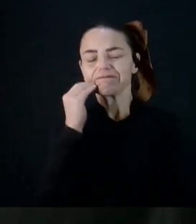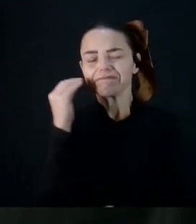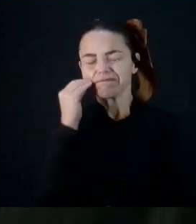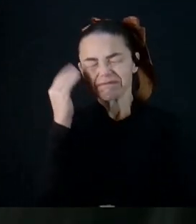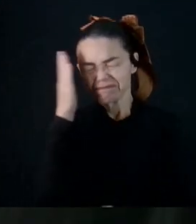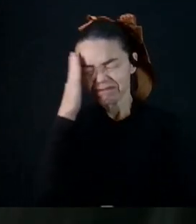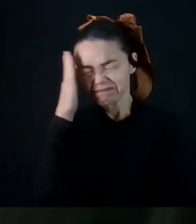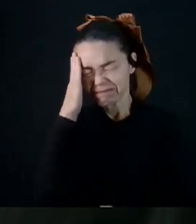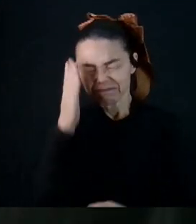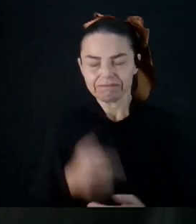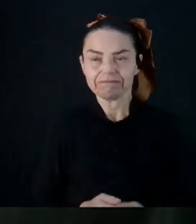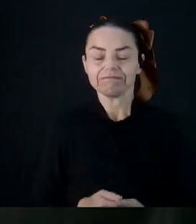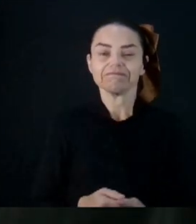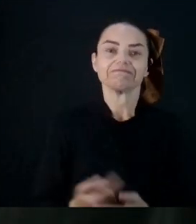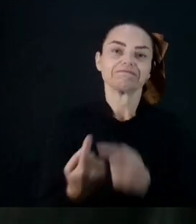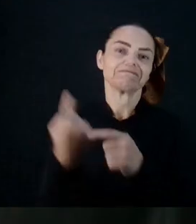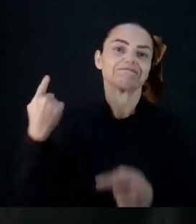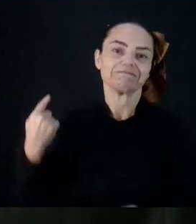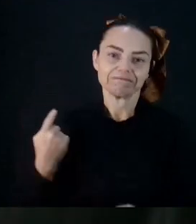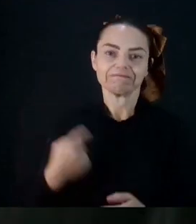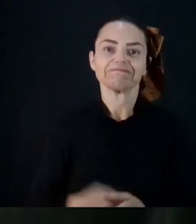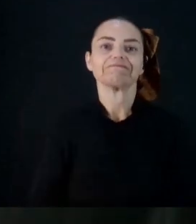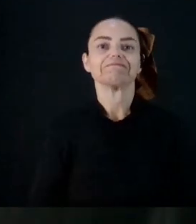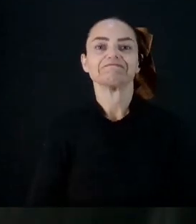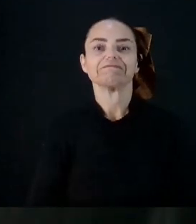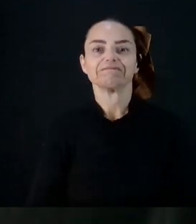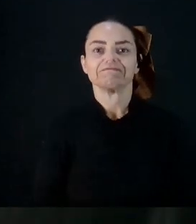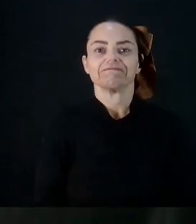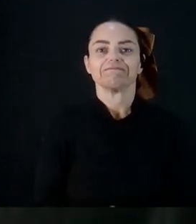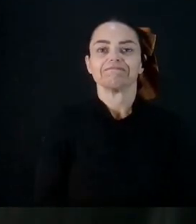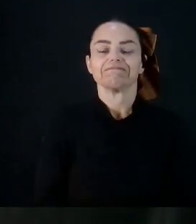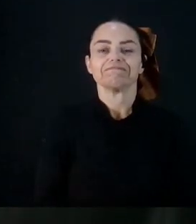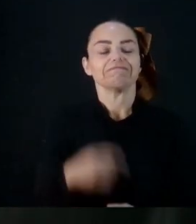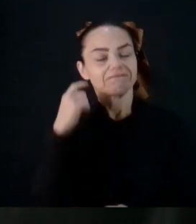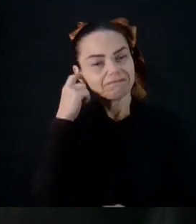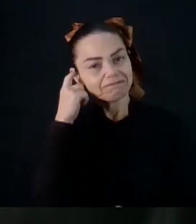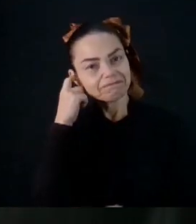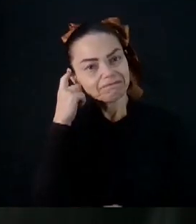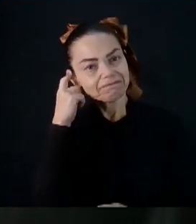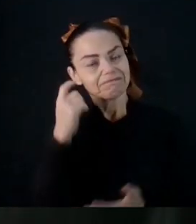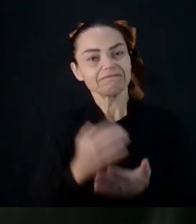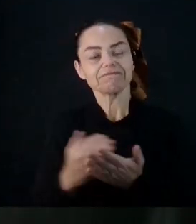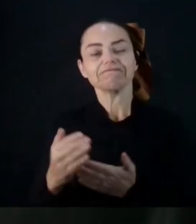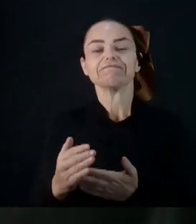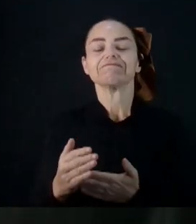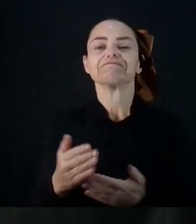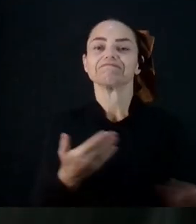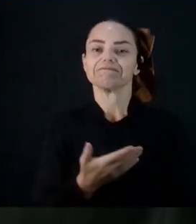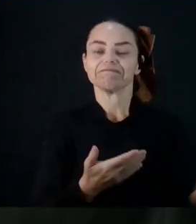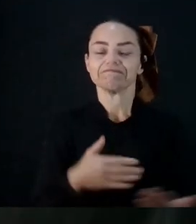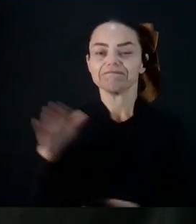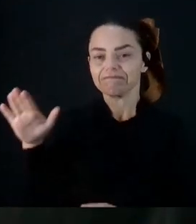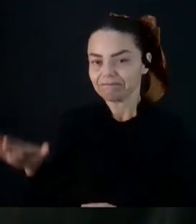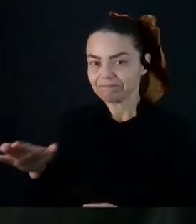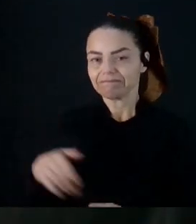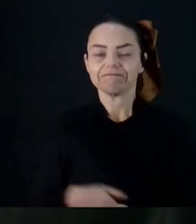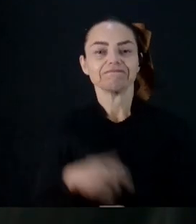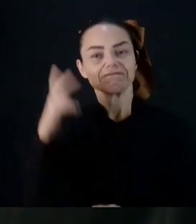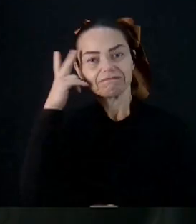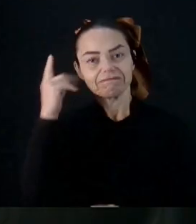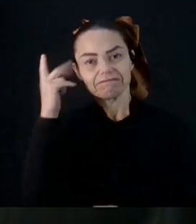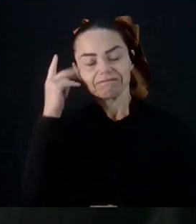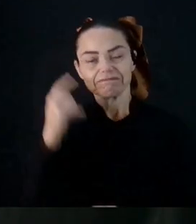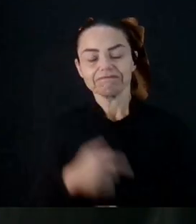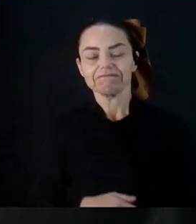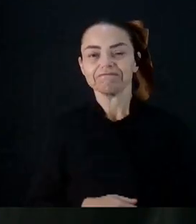aconteceu lá atrás, que começou lá na infância. E aí a gente está falando de algo tão natural, que são